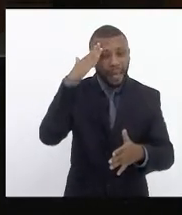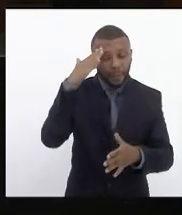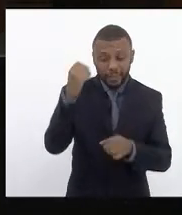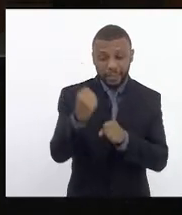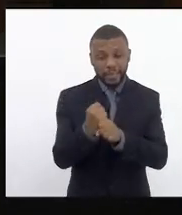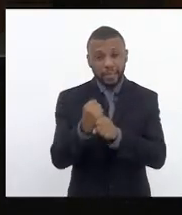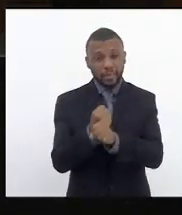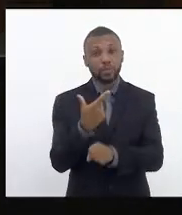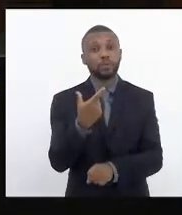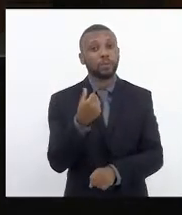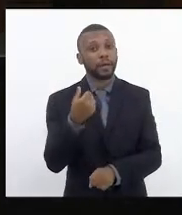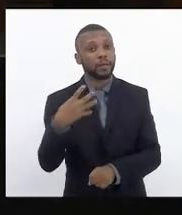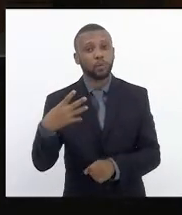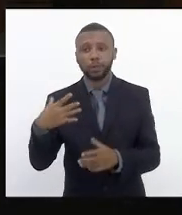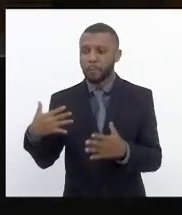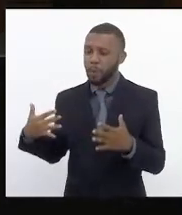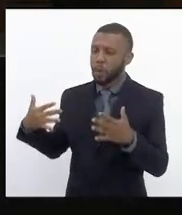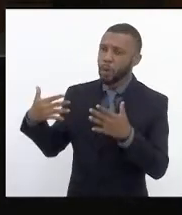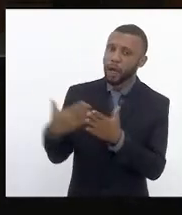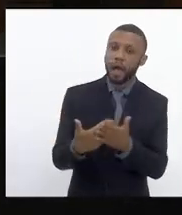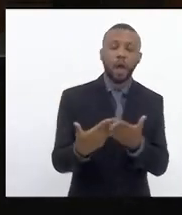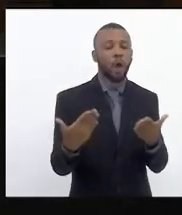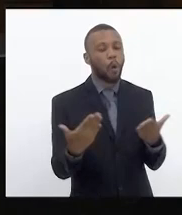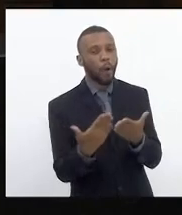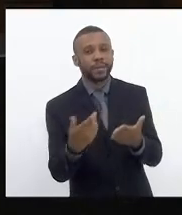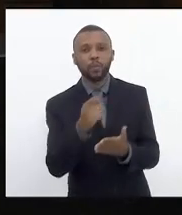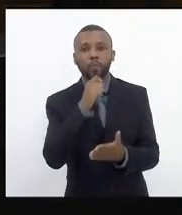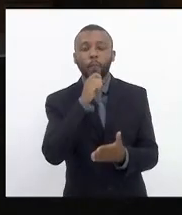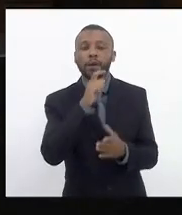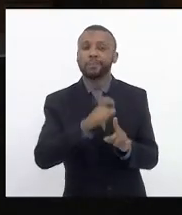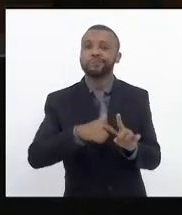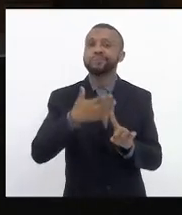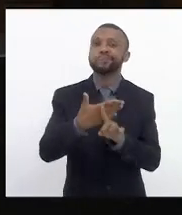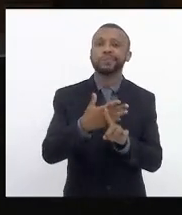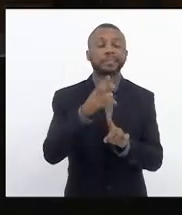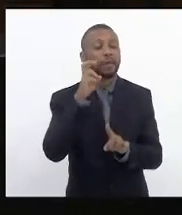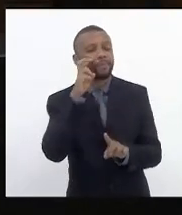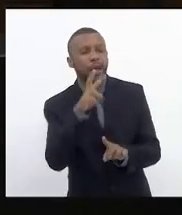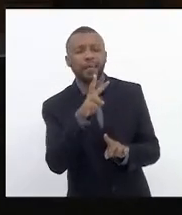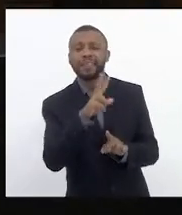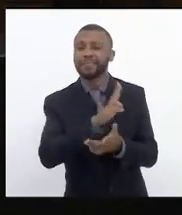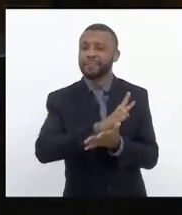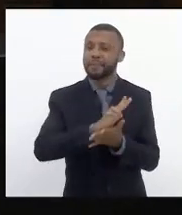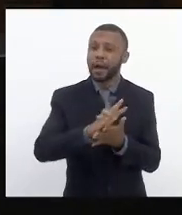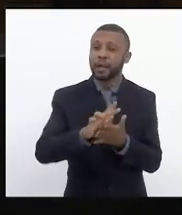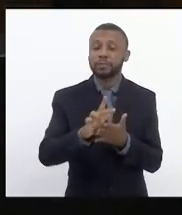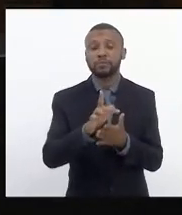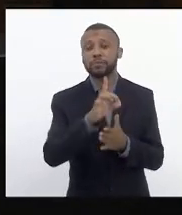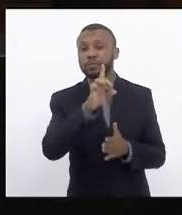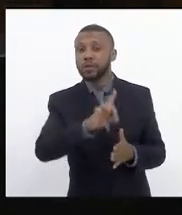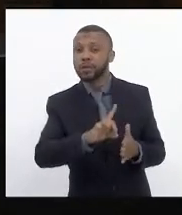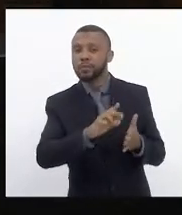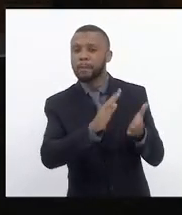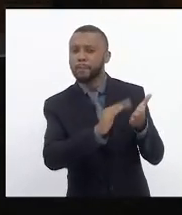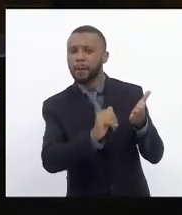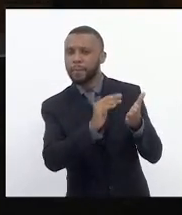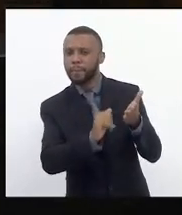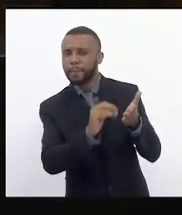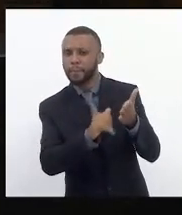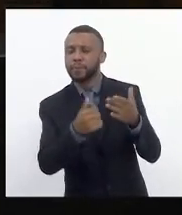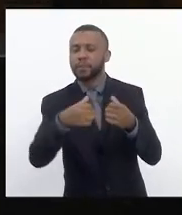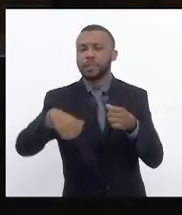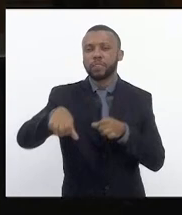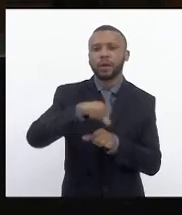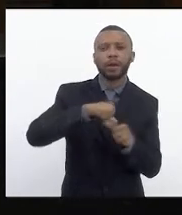2014 sem reajuste e está prestes a ver diversos direitos históricos que foram conquistados ser